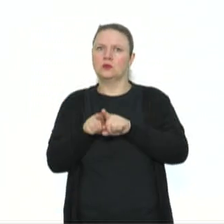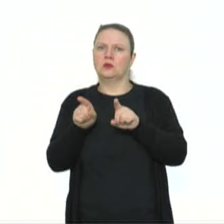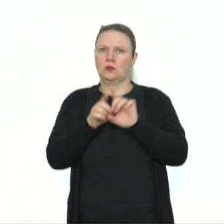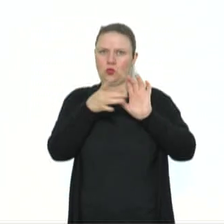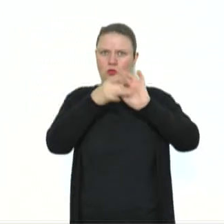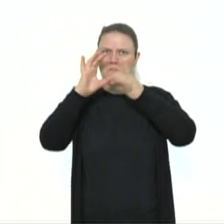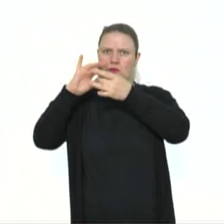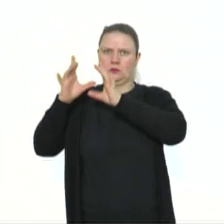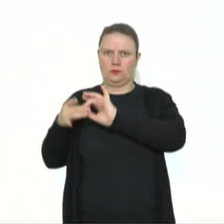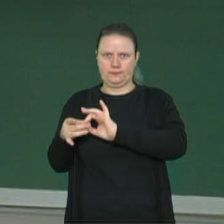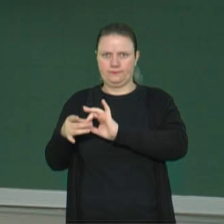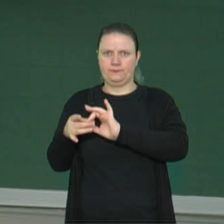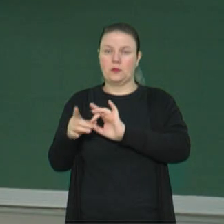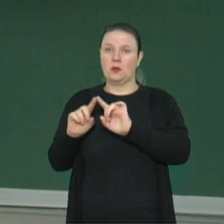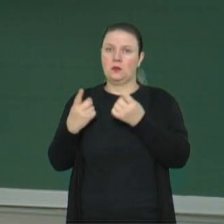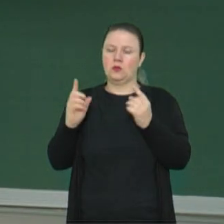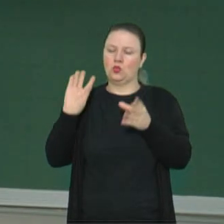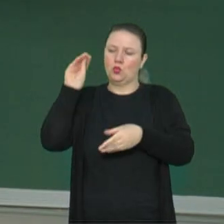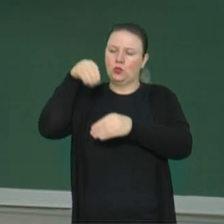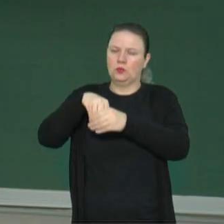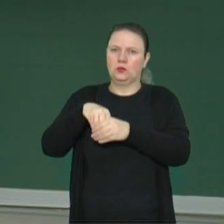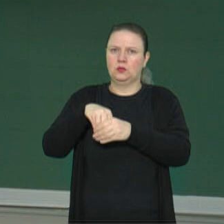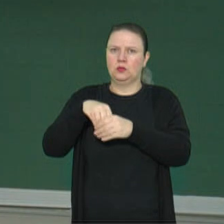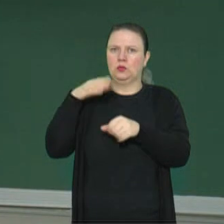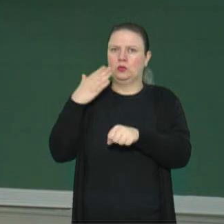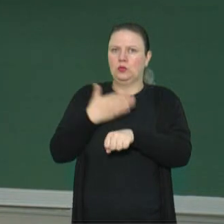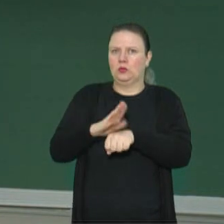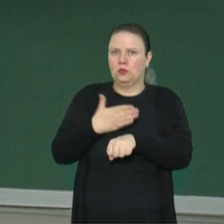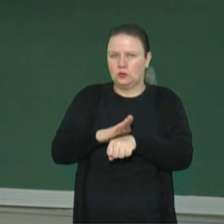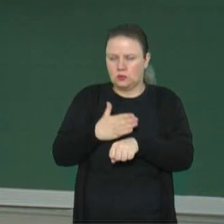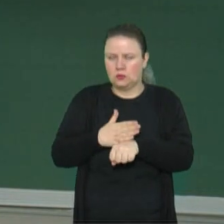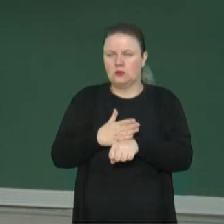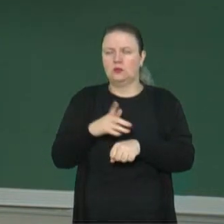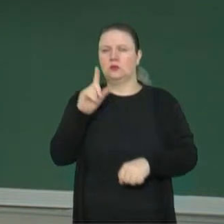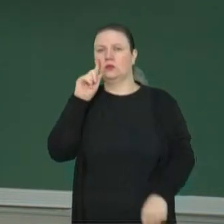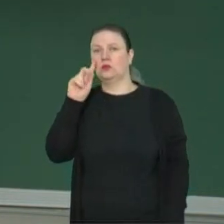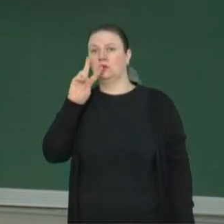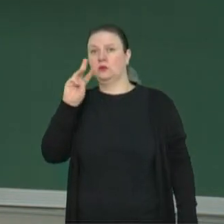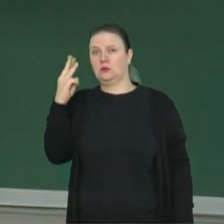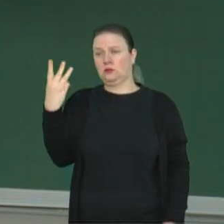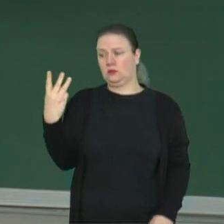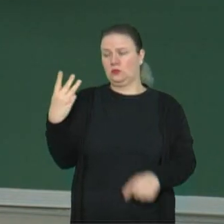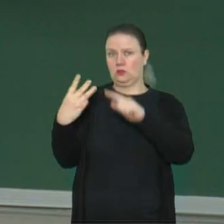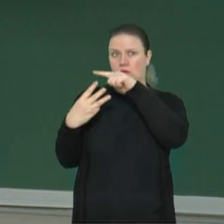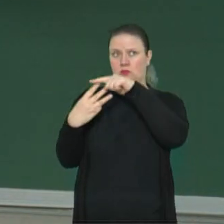distintas. Então dentro da competição de escalada nas Olimpíadas, nós vamos ver 3